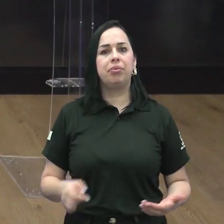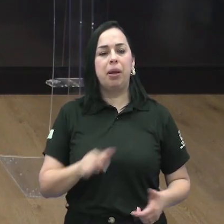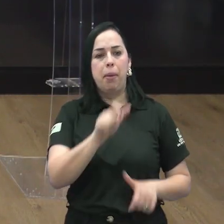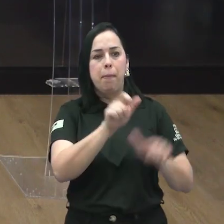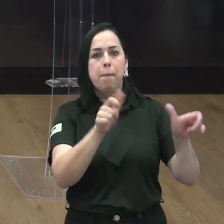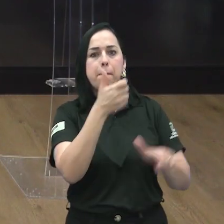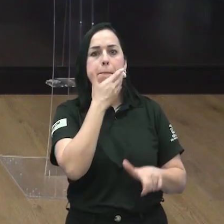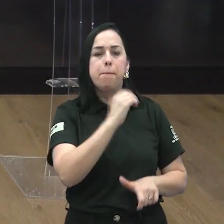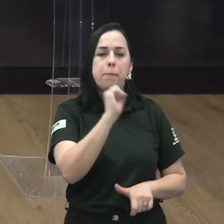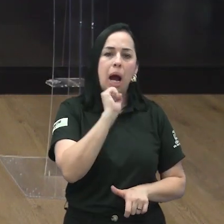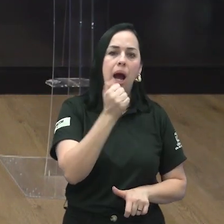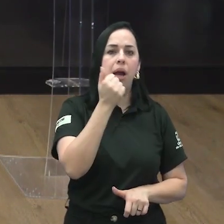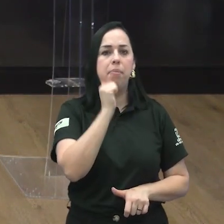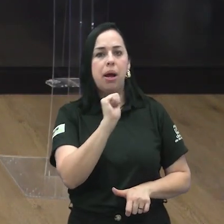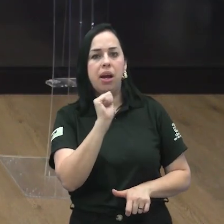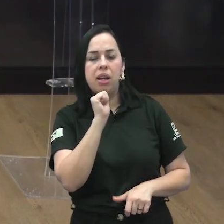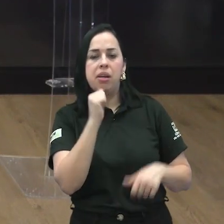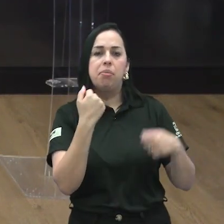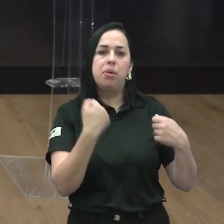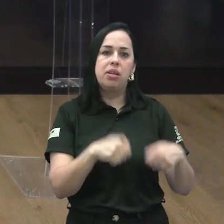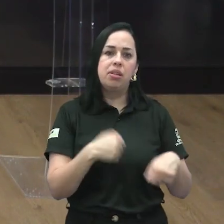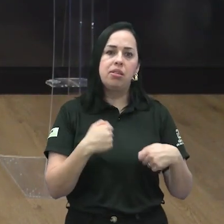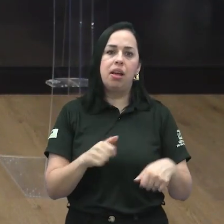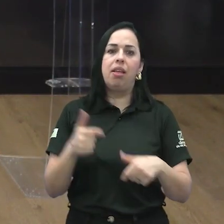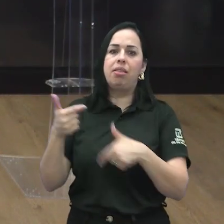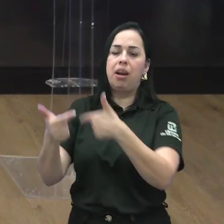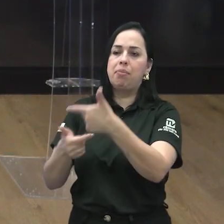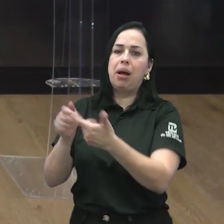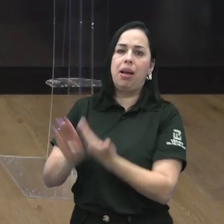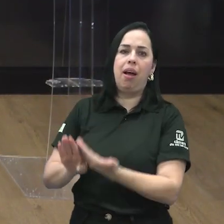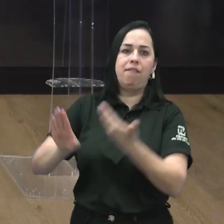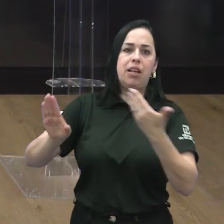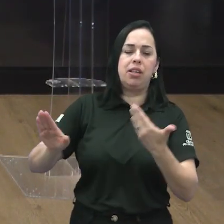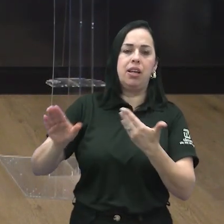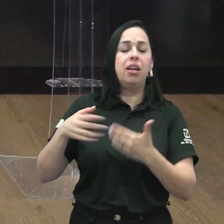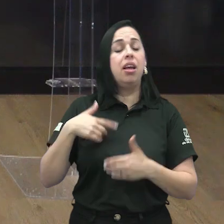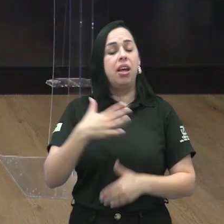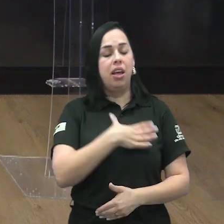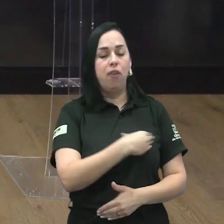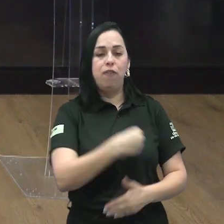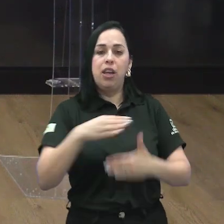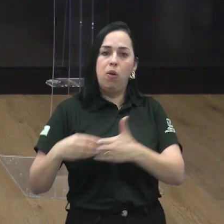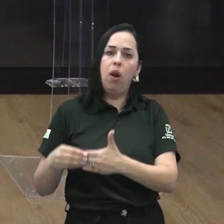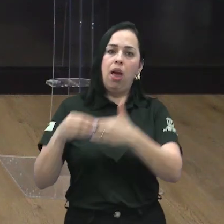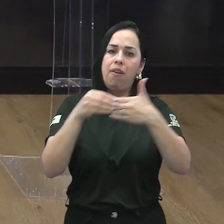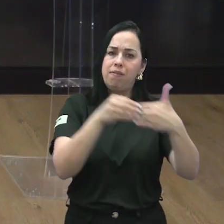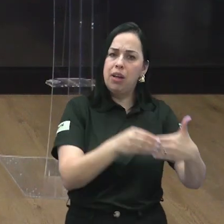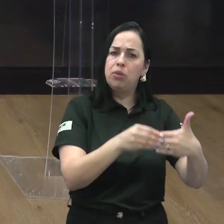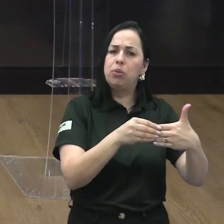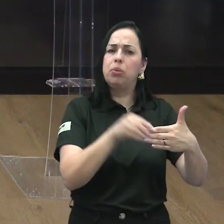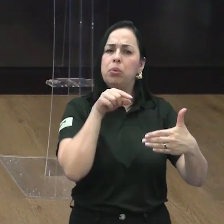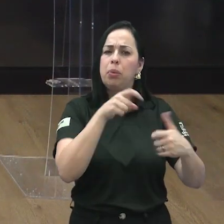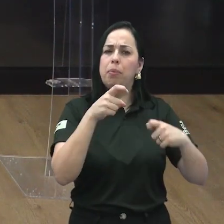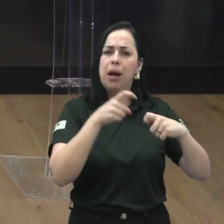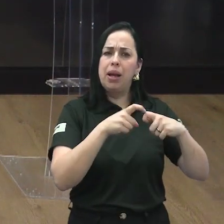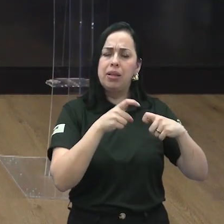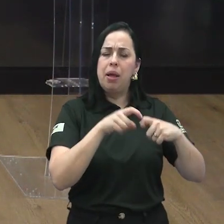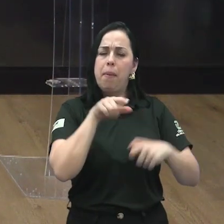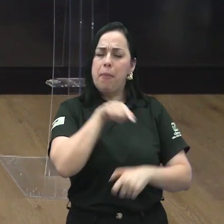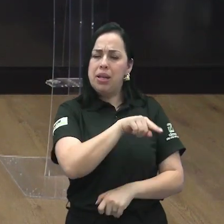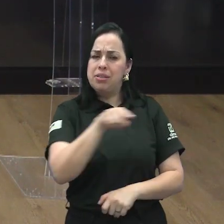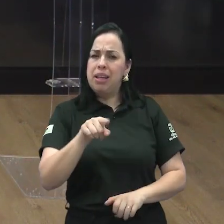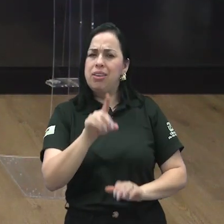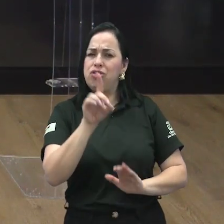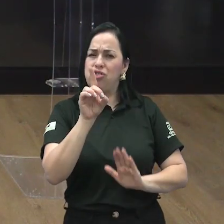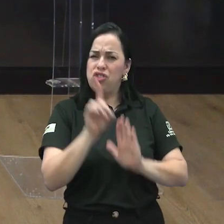Muitos pais e mães precisam se ausentar do trabalho para levar o filho no médico. E a dúvida que fica é, será que os trabalhadores